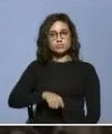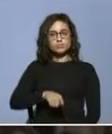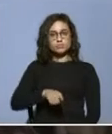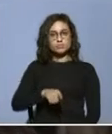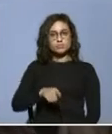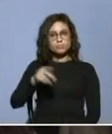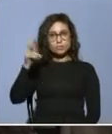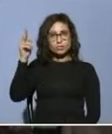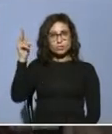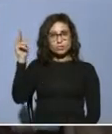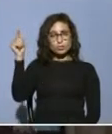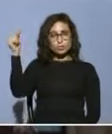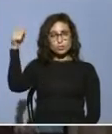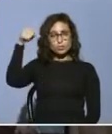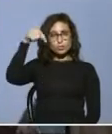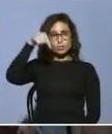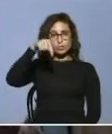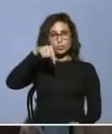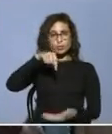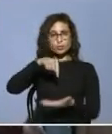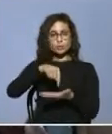Vinde, Senhor